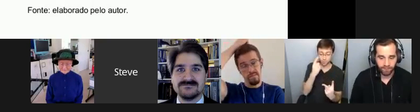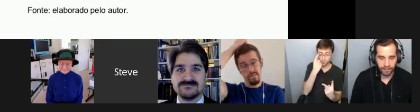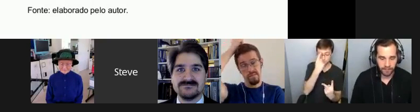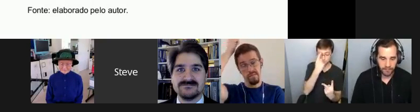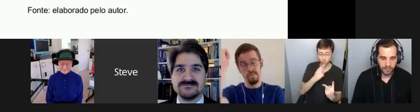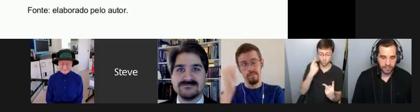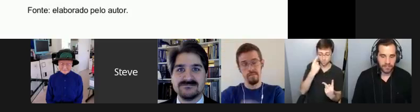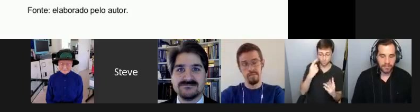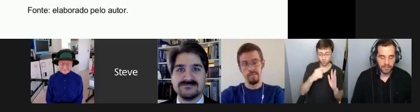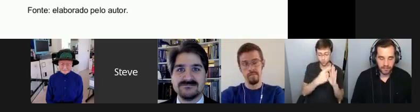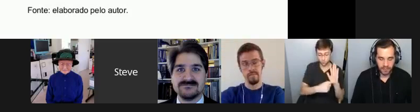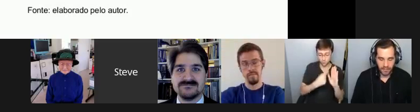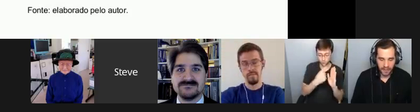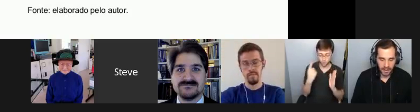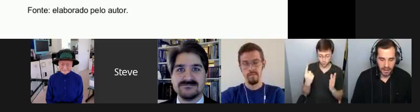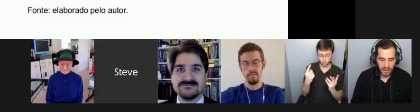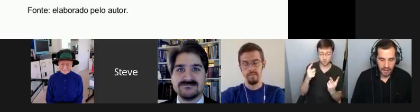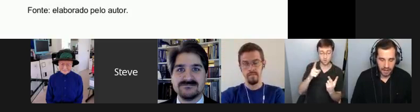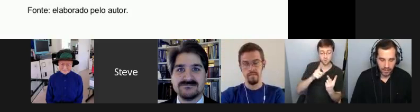forma